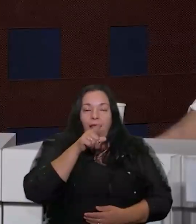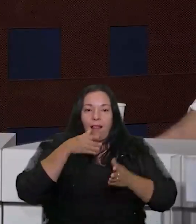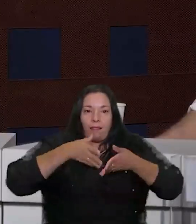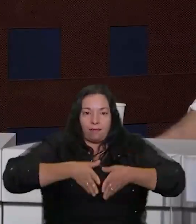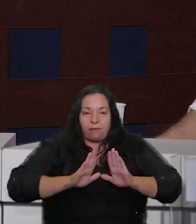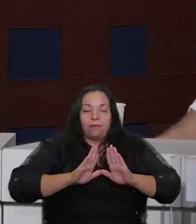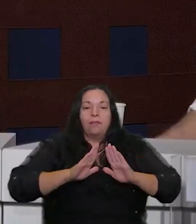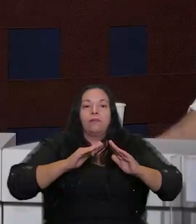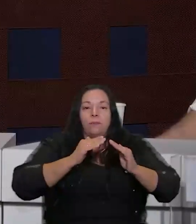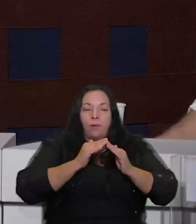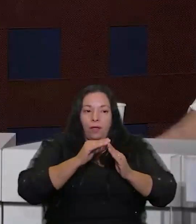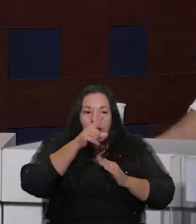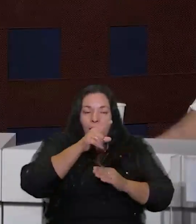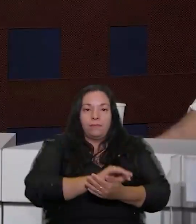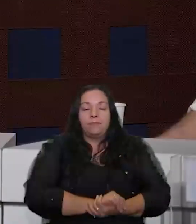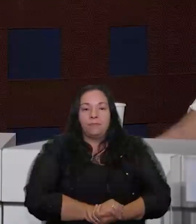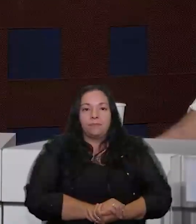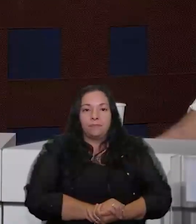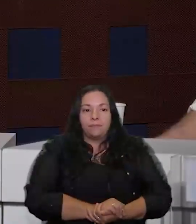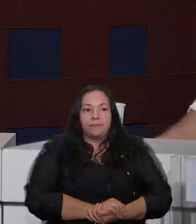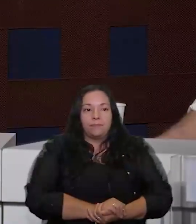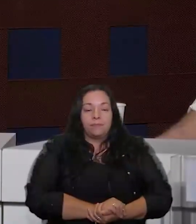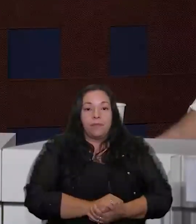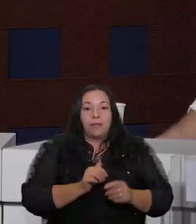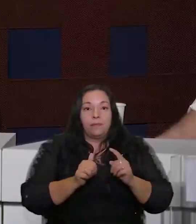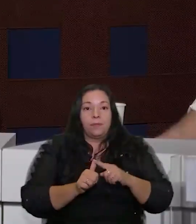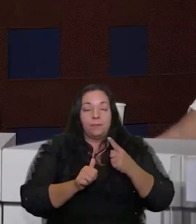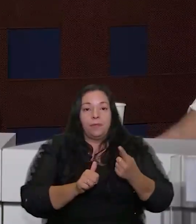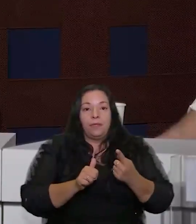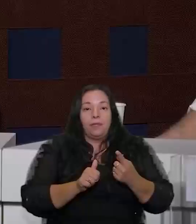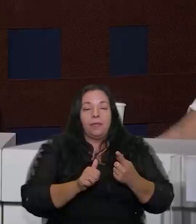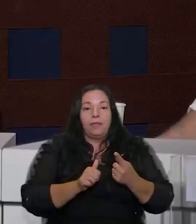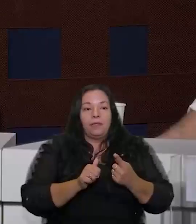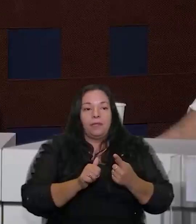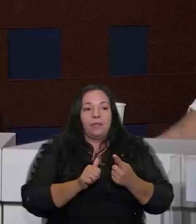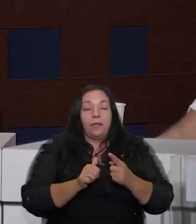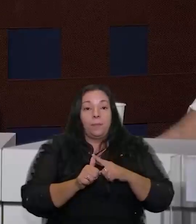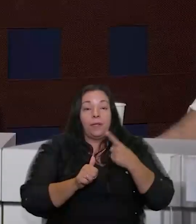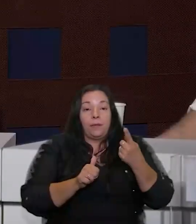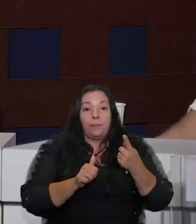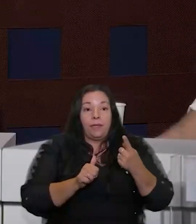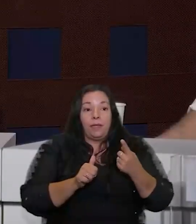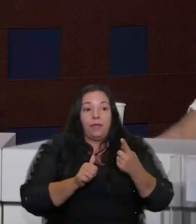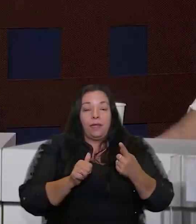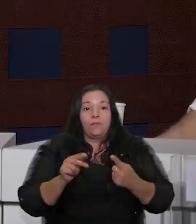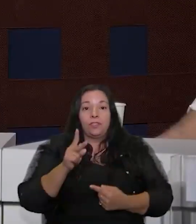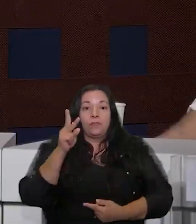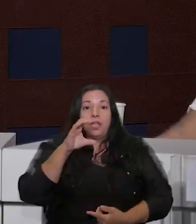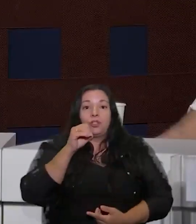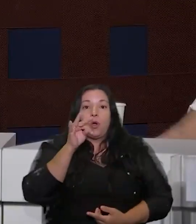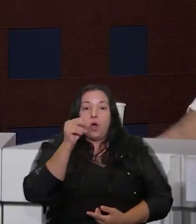Então, quando eu já estava lá e fui, né, das primeiras cotistas da UNB, eu fiz o primeiro vestibular com cotas na UNB